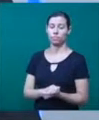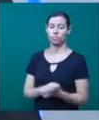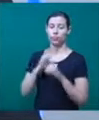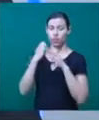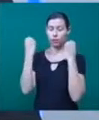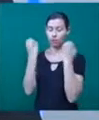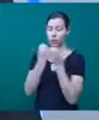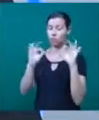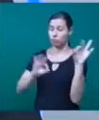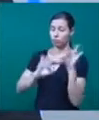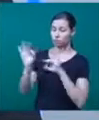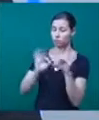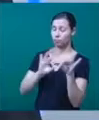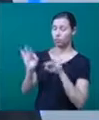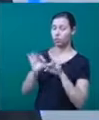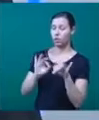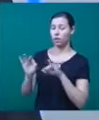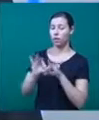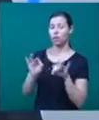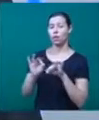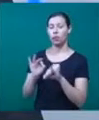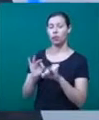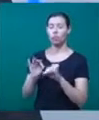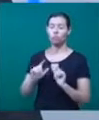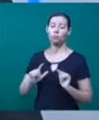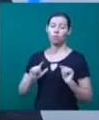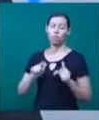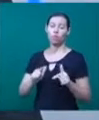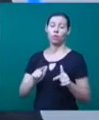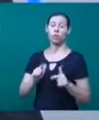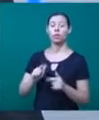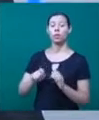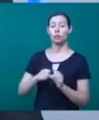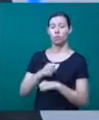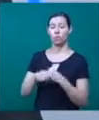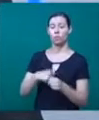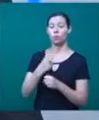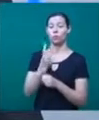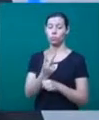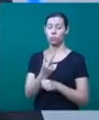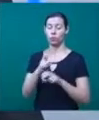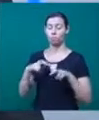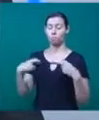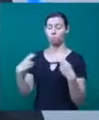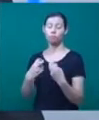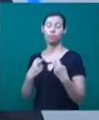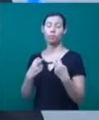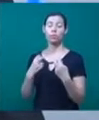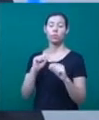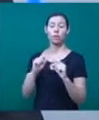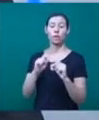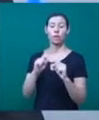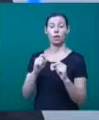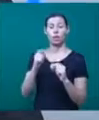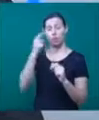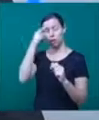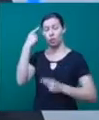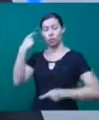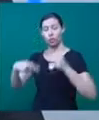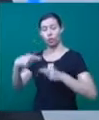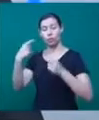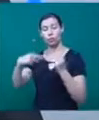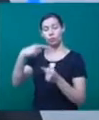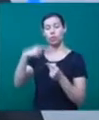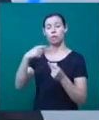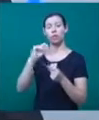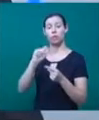Realmente, este evento foi formatado com muito carinho, muito zelo, já há 2 anos que nós estamos reunidos, a comissão, e a ideia é discutir, né, a cadeia produtiva,